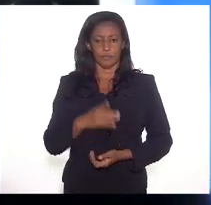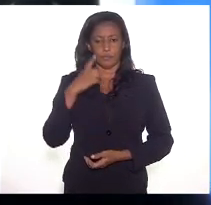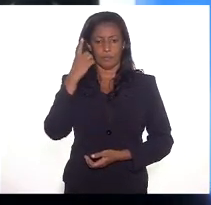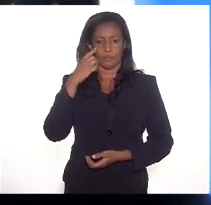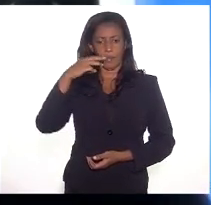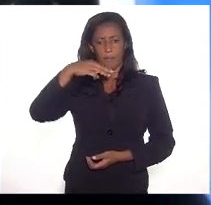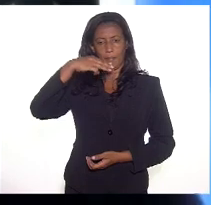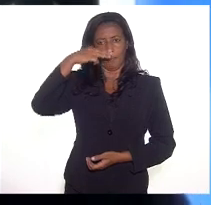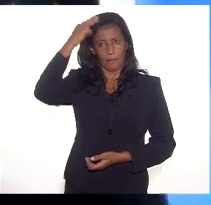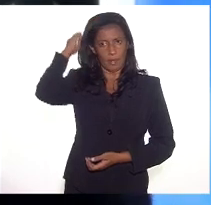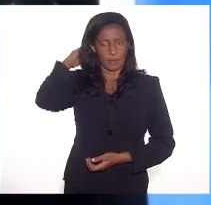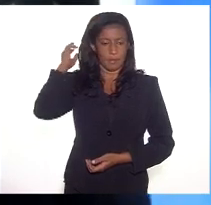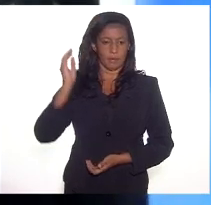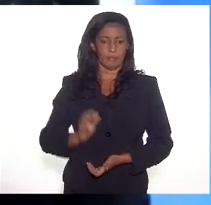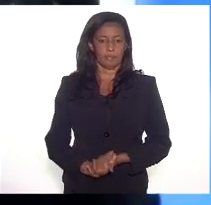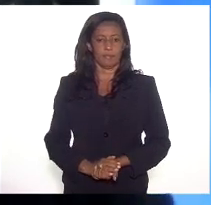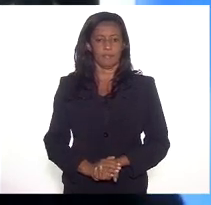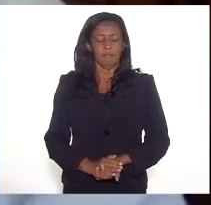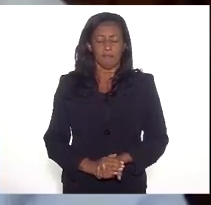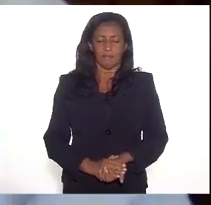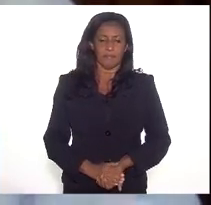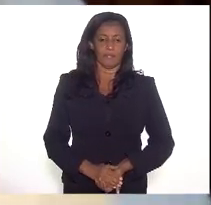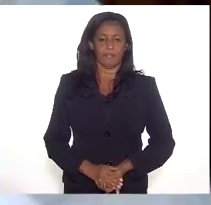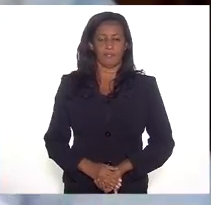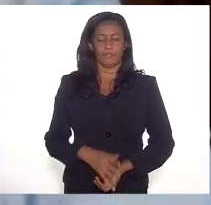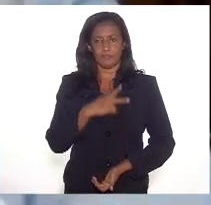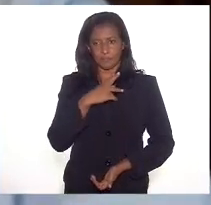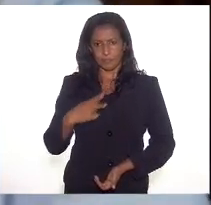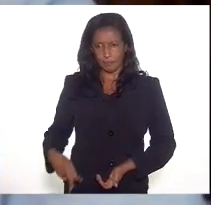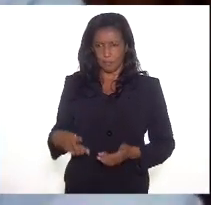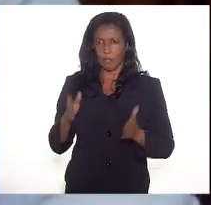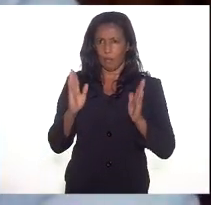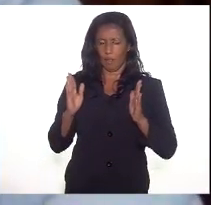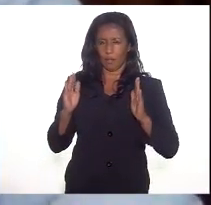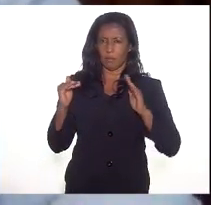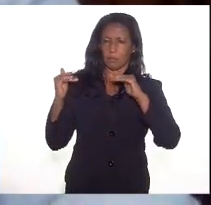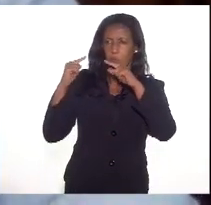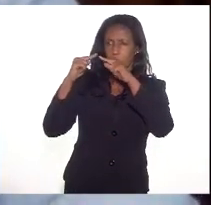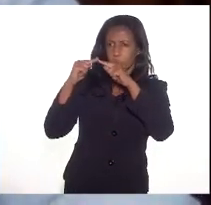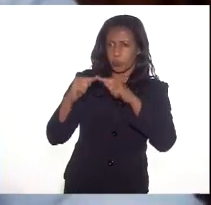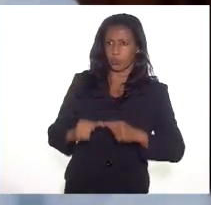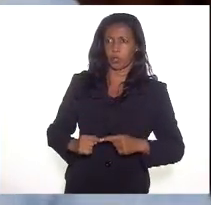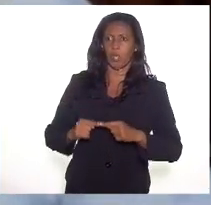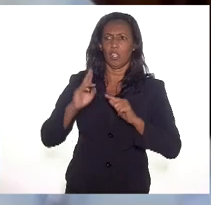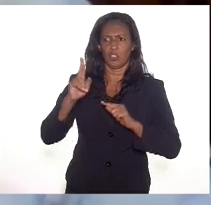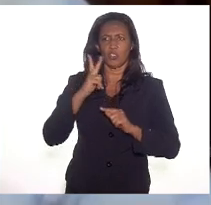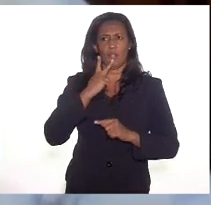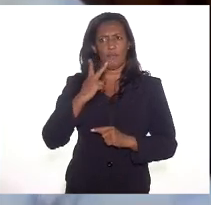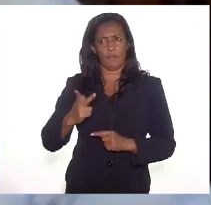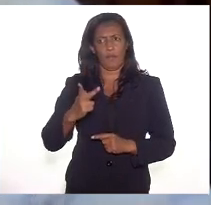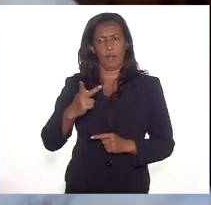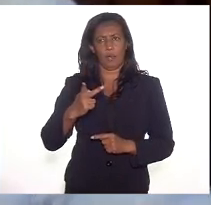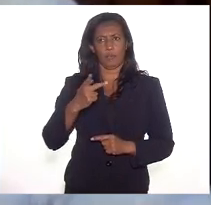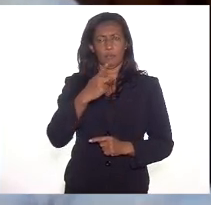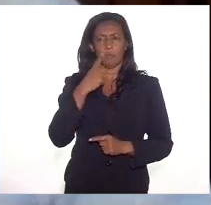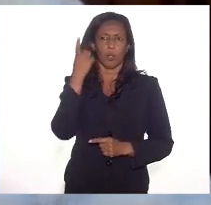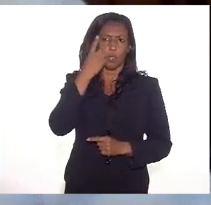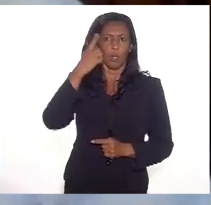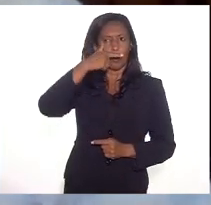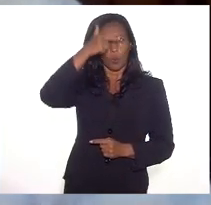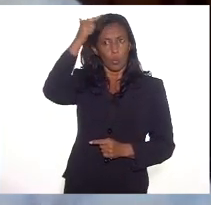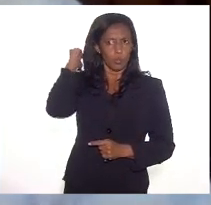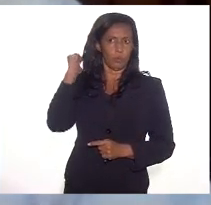Deputado Márcio Pacheco. Presidente, no mesmo, na mesma linha já há pouco falada pelo deputado Spaulli, agora